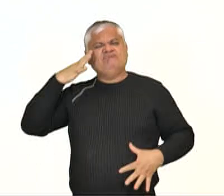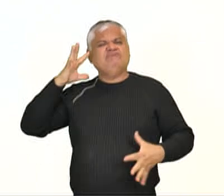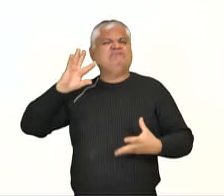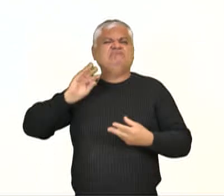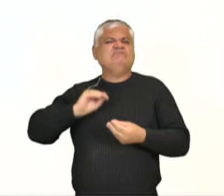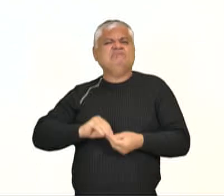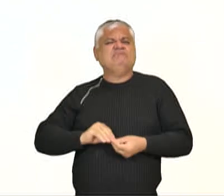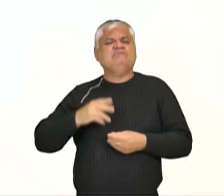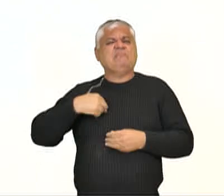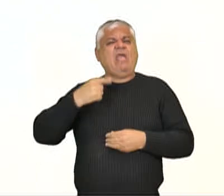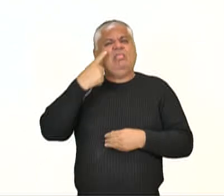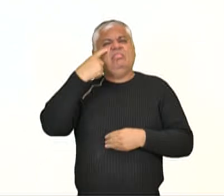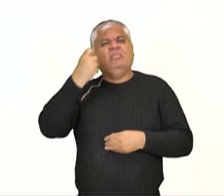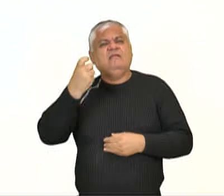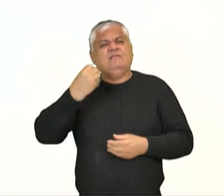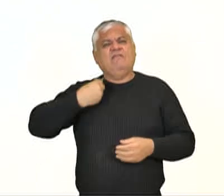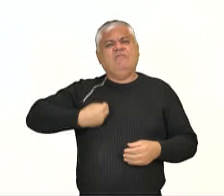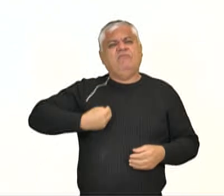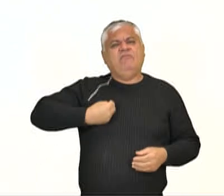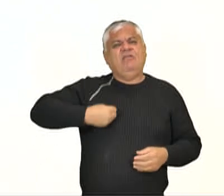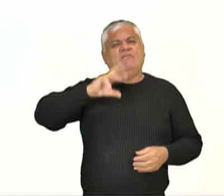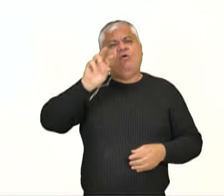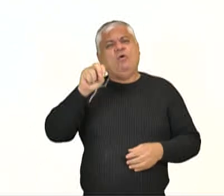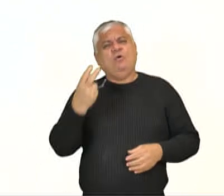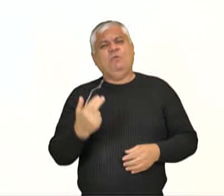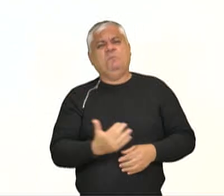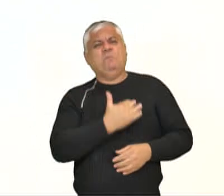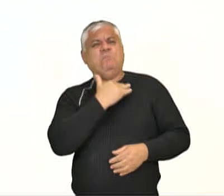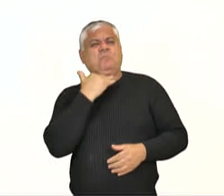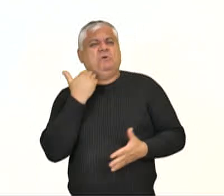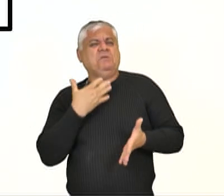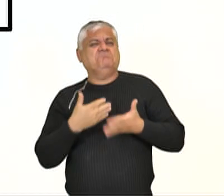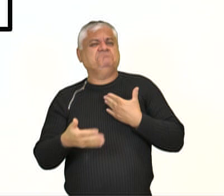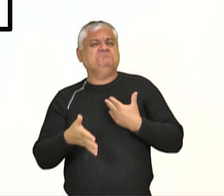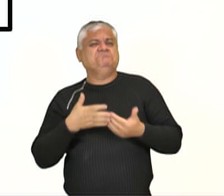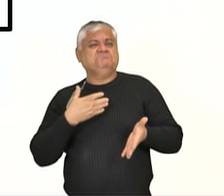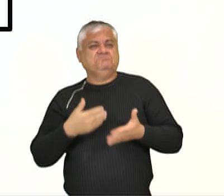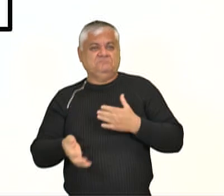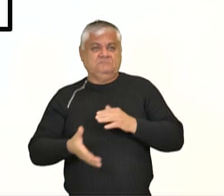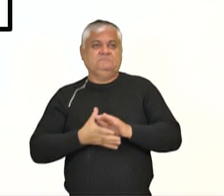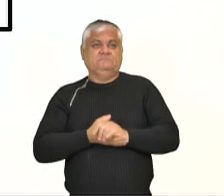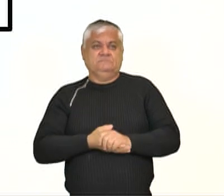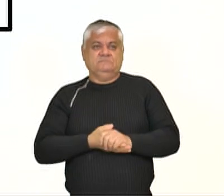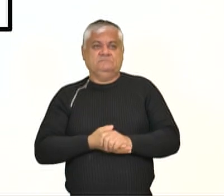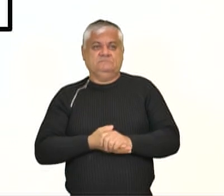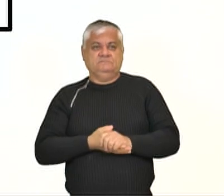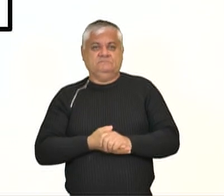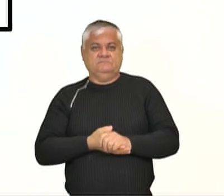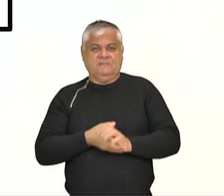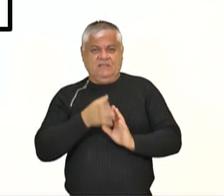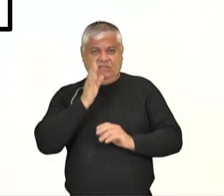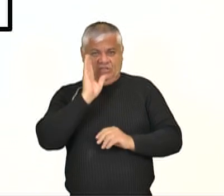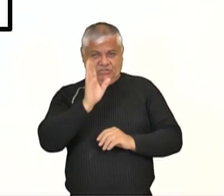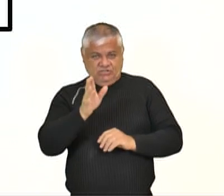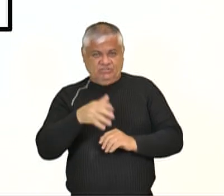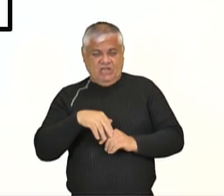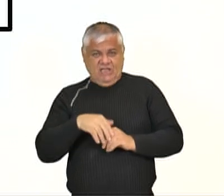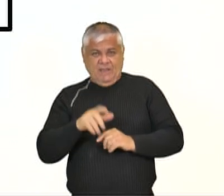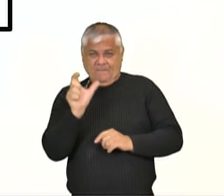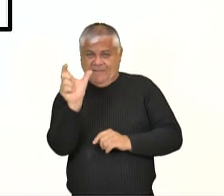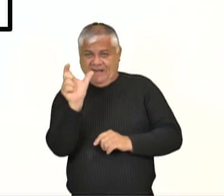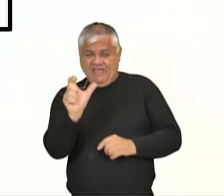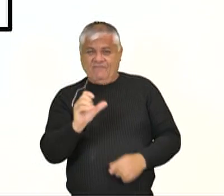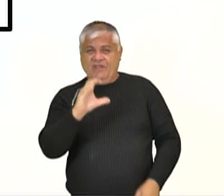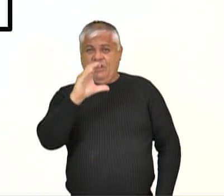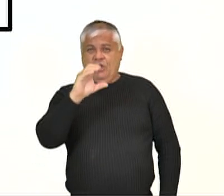não me interessa, não me importa se eu vou viver ou se eu vou morrer. Você já ouviu falar em